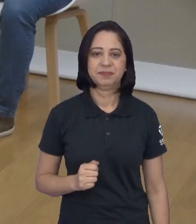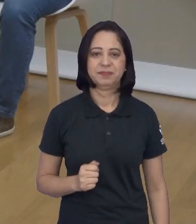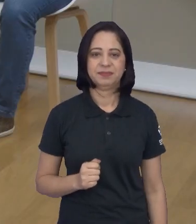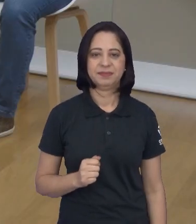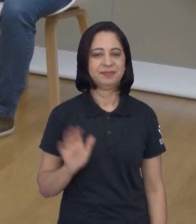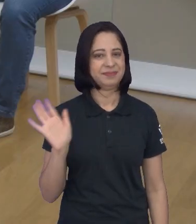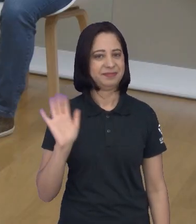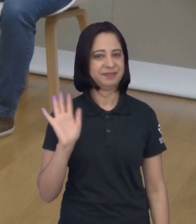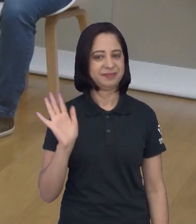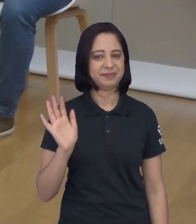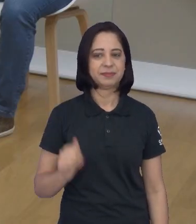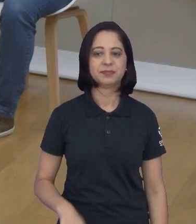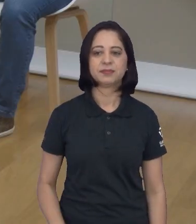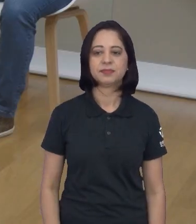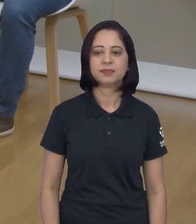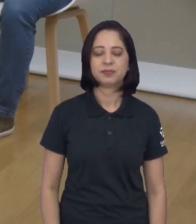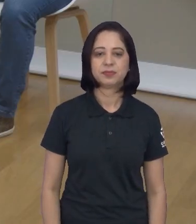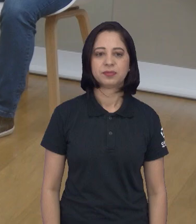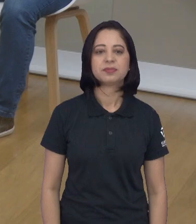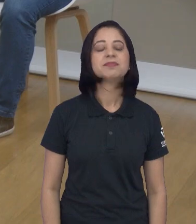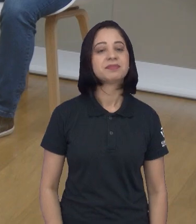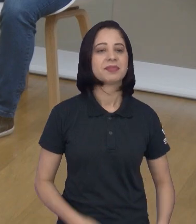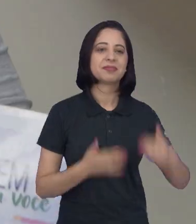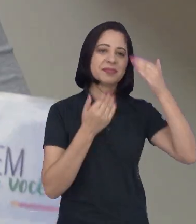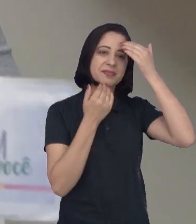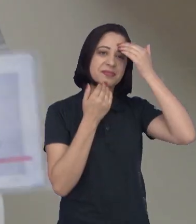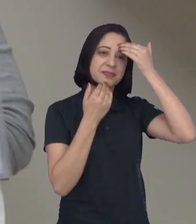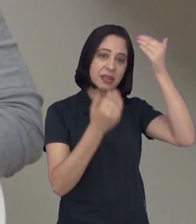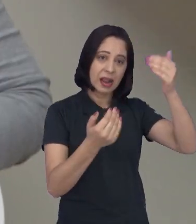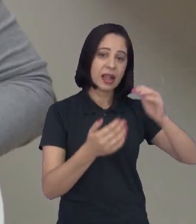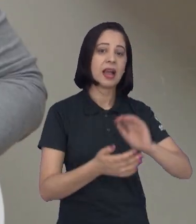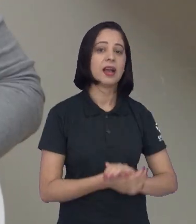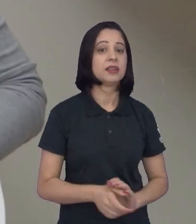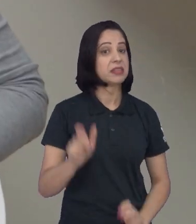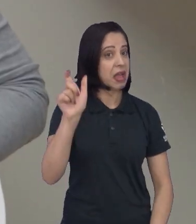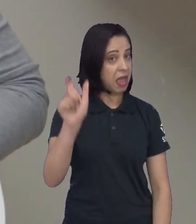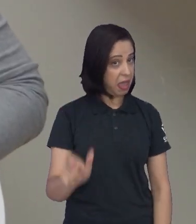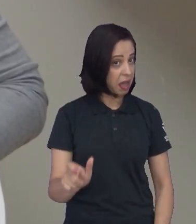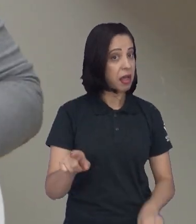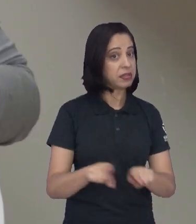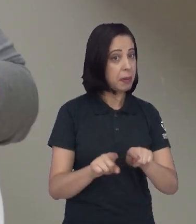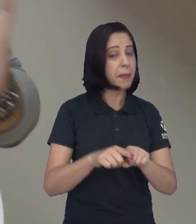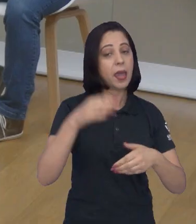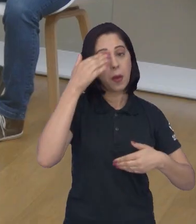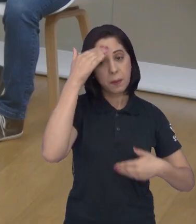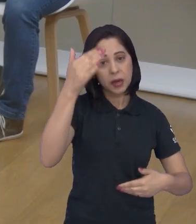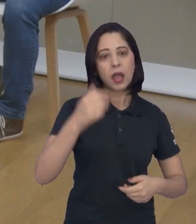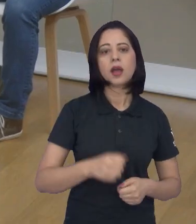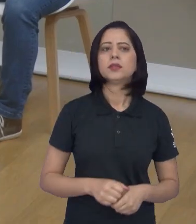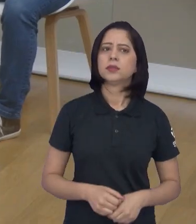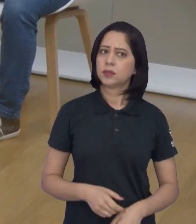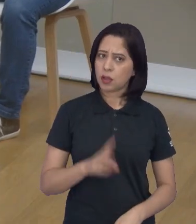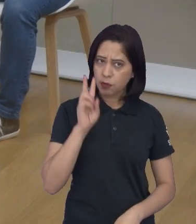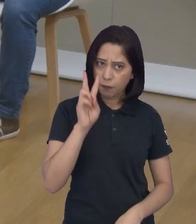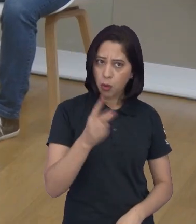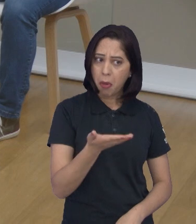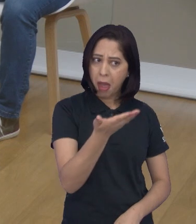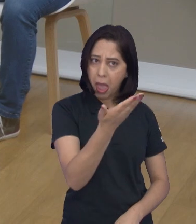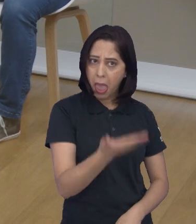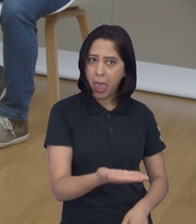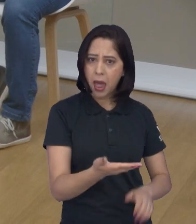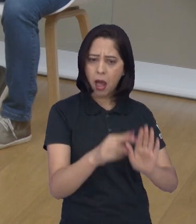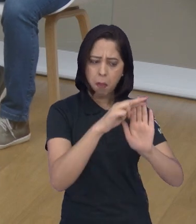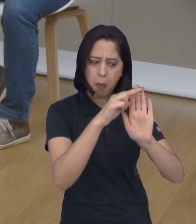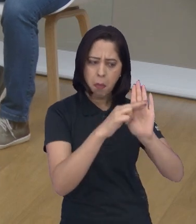bom tchau muito obrigada Fê a dona lonia também Que belezinha ela faz a lição de casa né Doutor